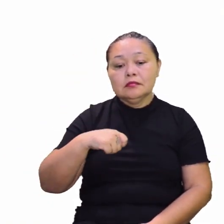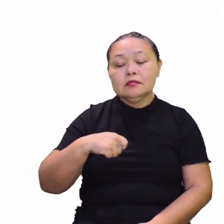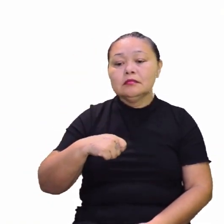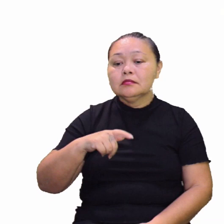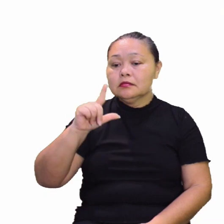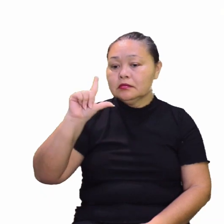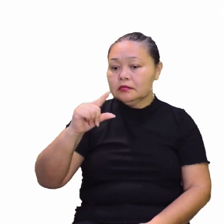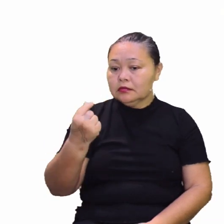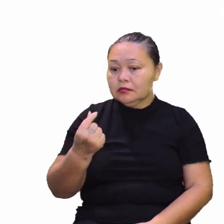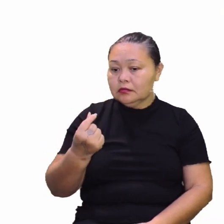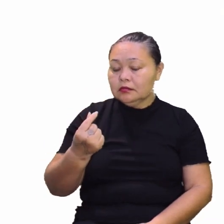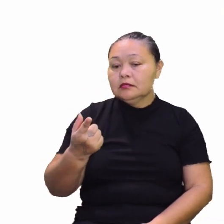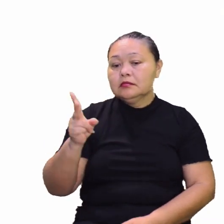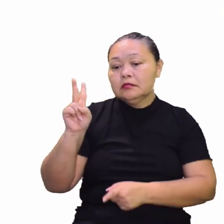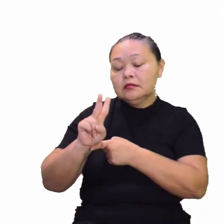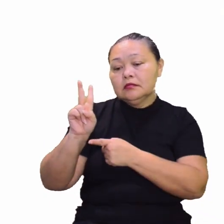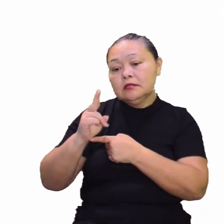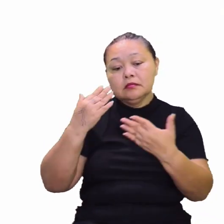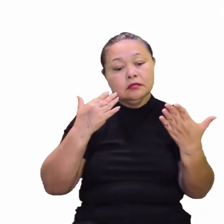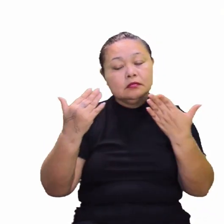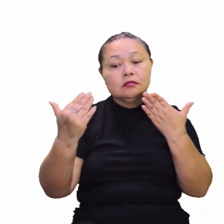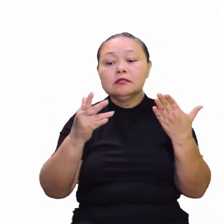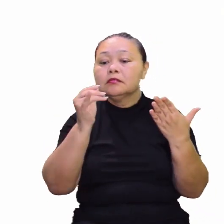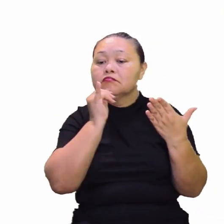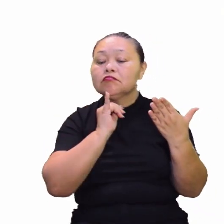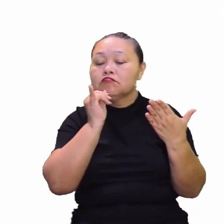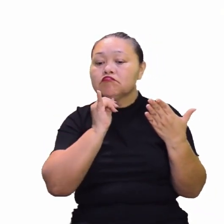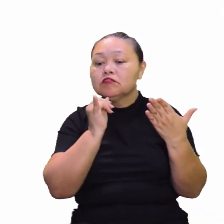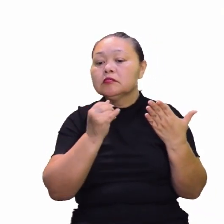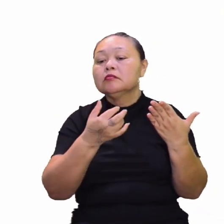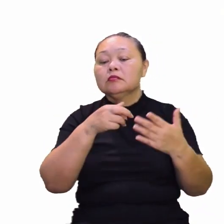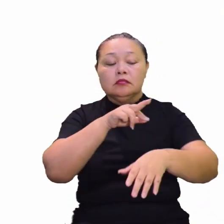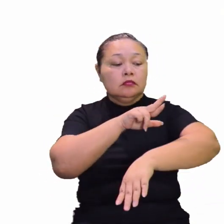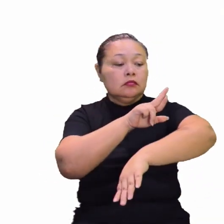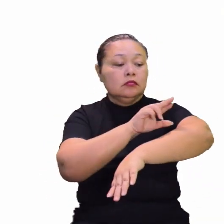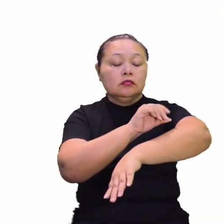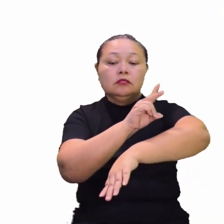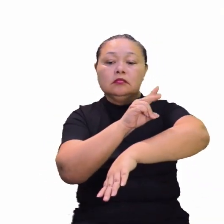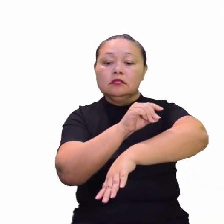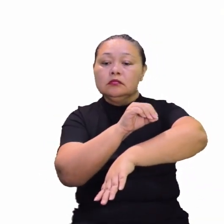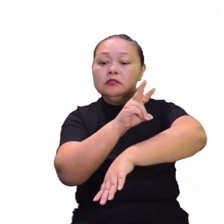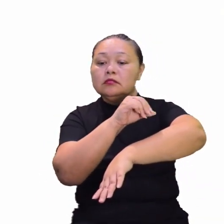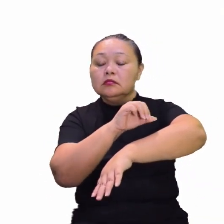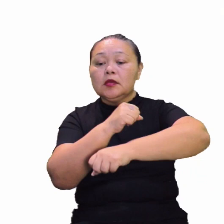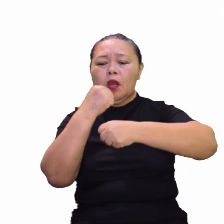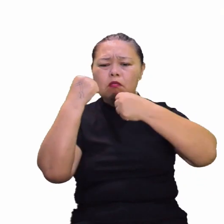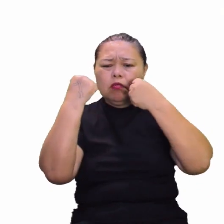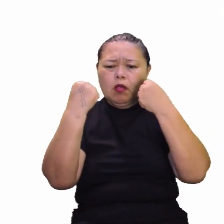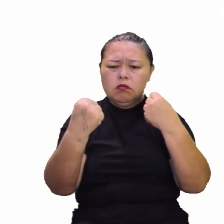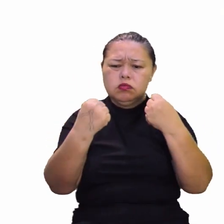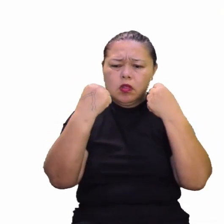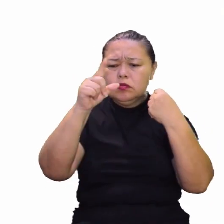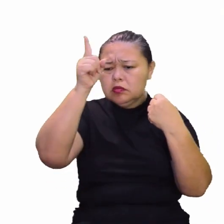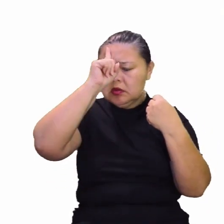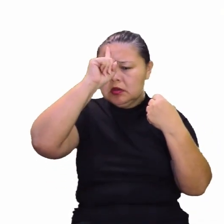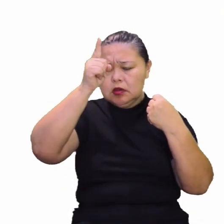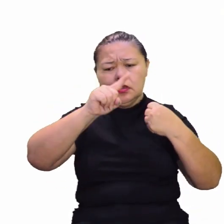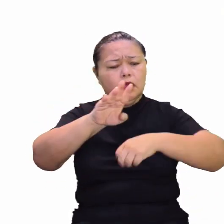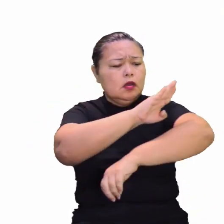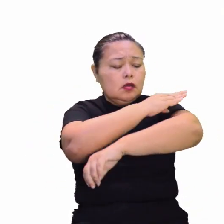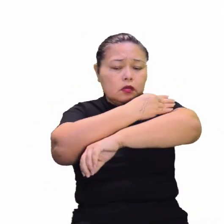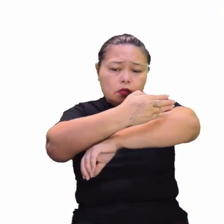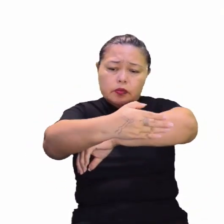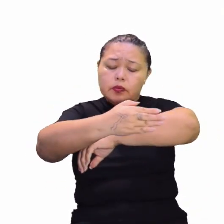um baixo custo de manutenção, se comparado, por exemplo, com uma rodovia, onde toneladas e toneladas de carga passam todos os dias sobre